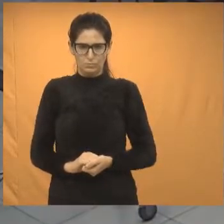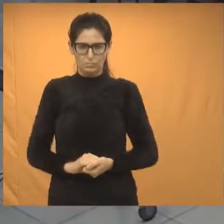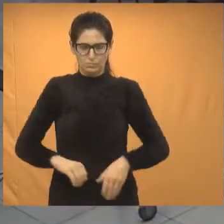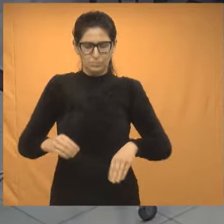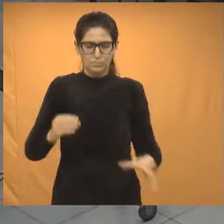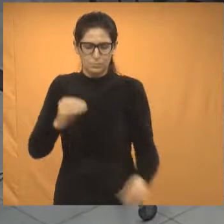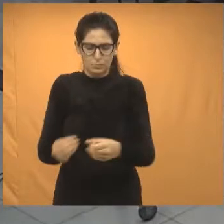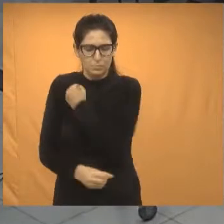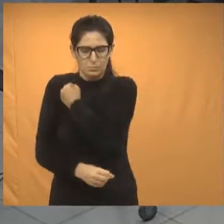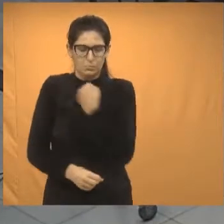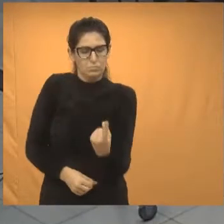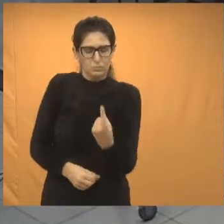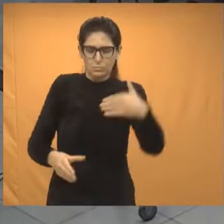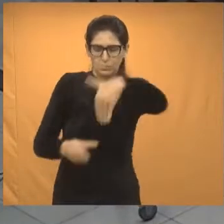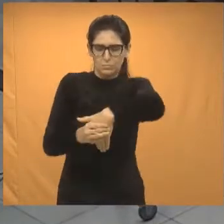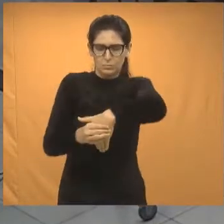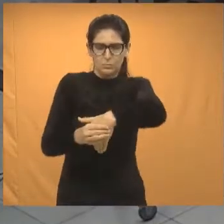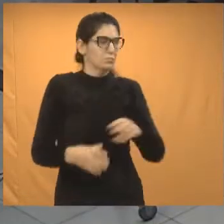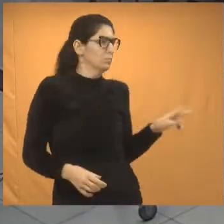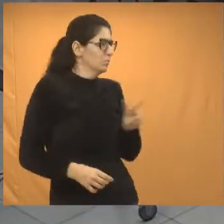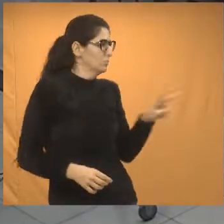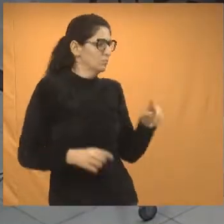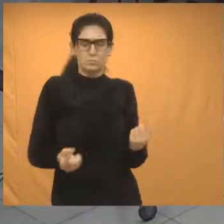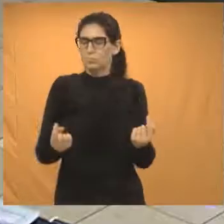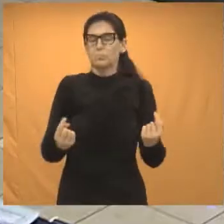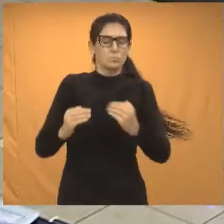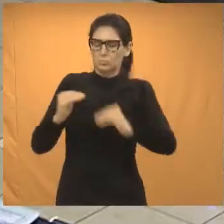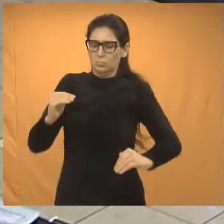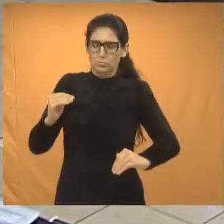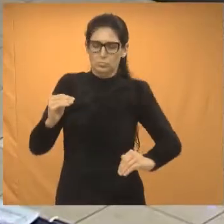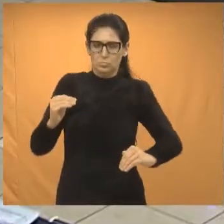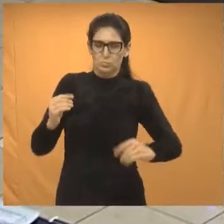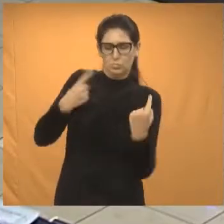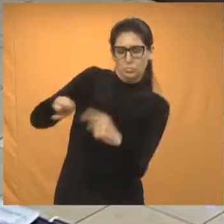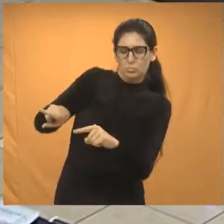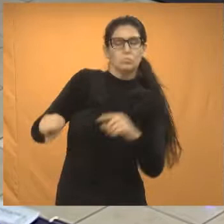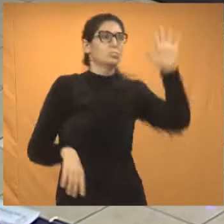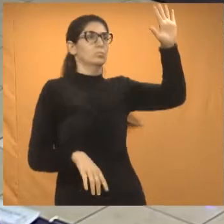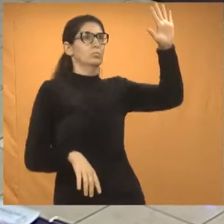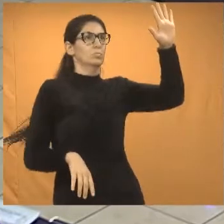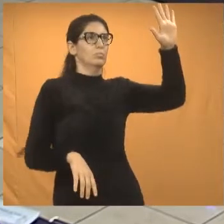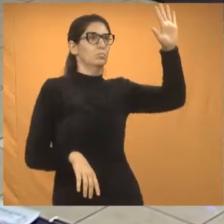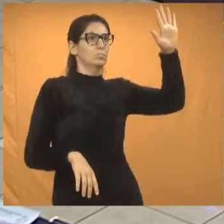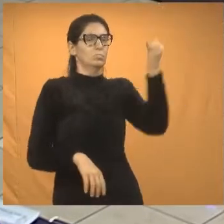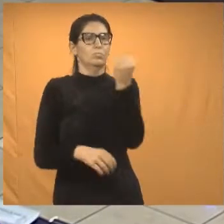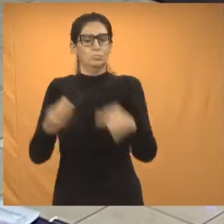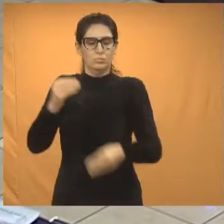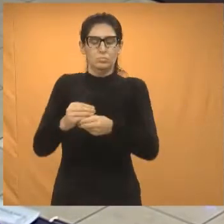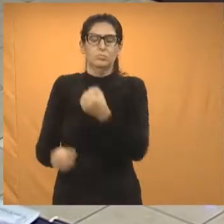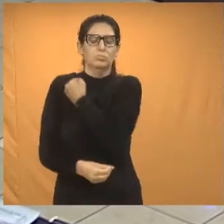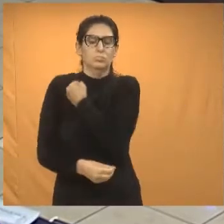Emenda número 1 em votação. Os vereadores contrários se manifestem levantando o braço. Emenda número 1 aprovada.